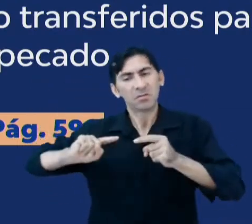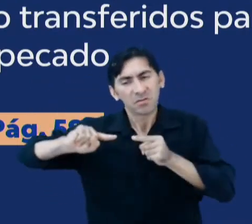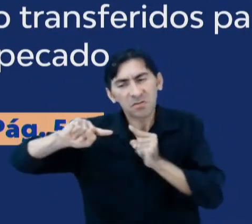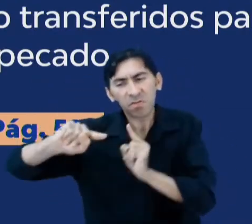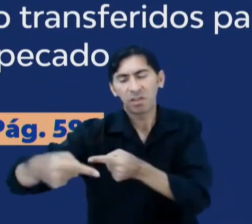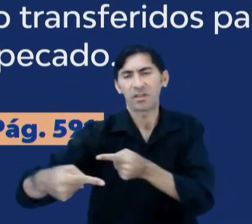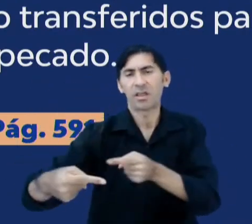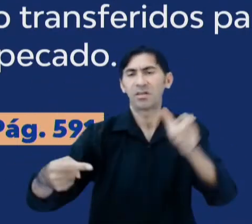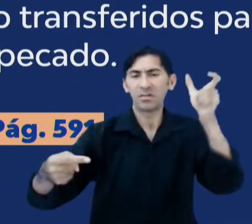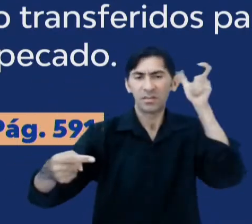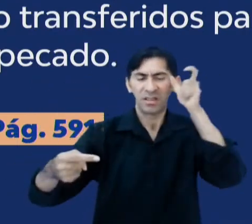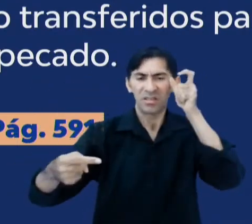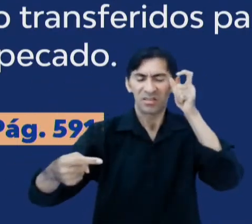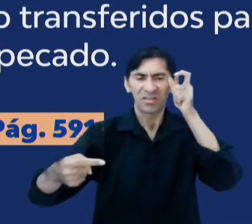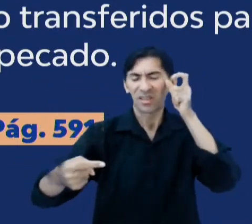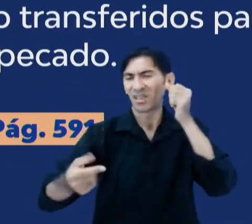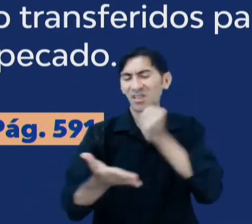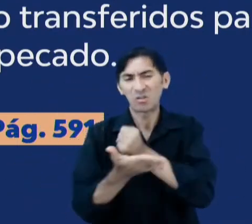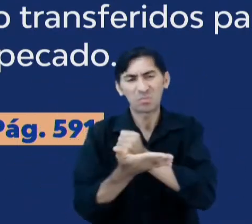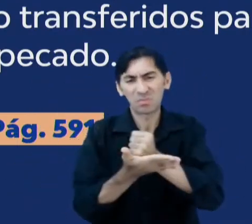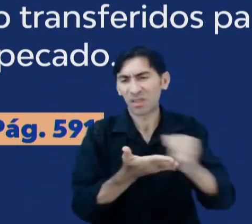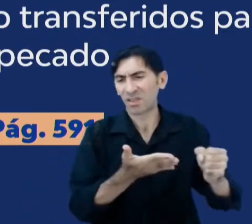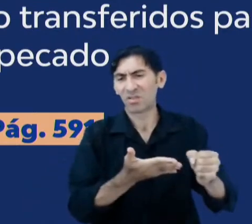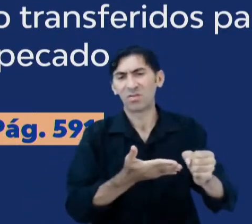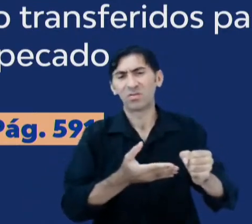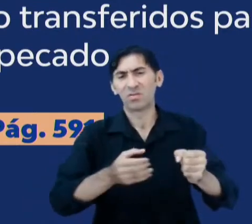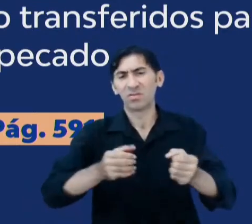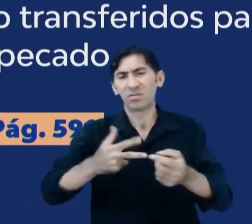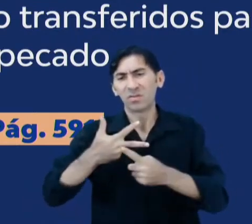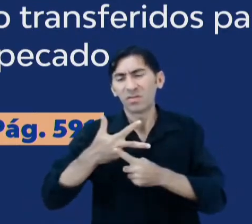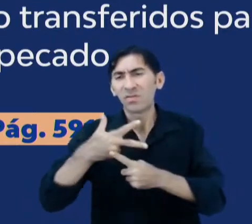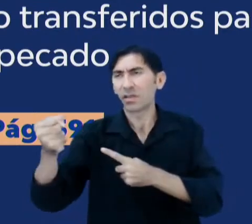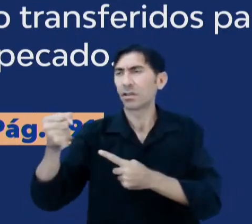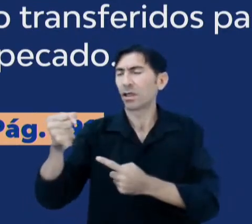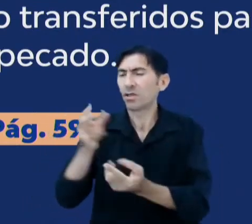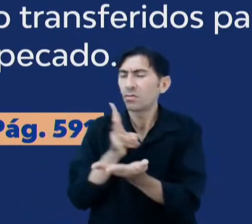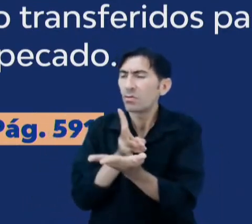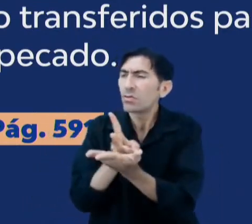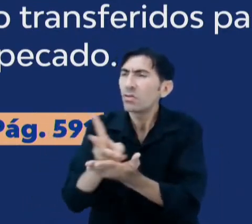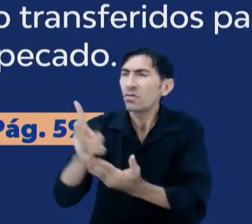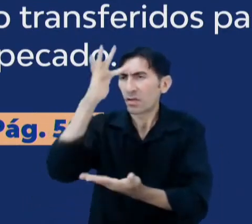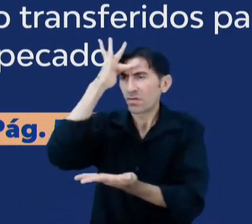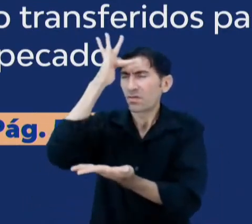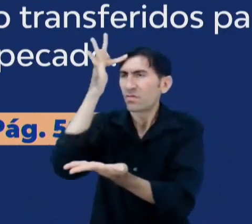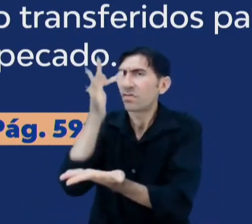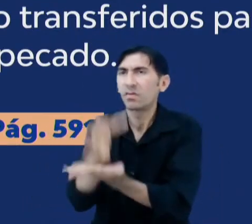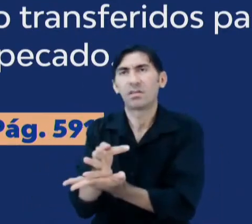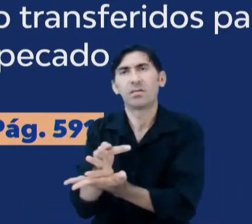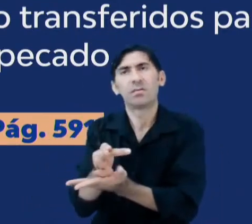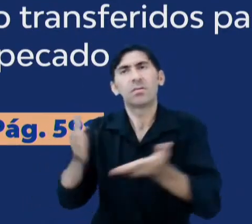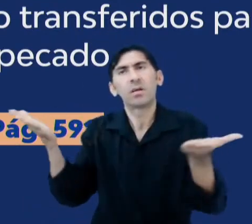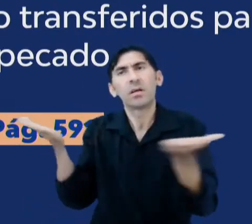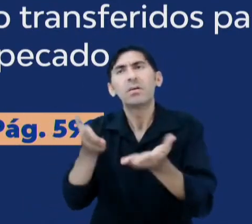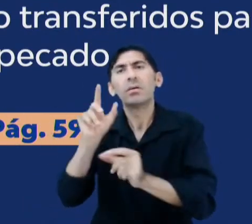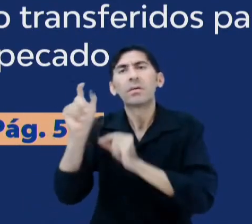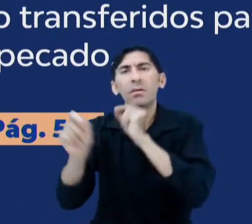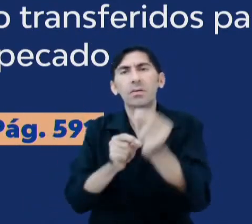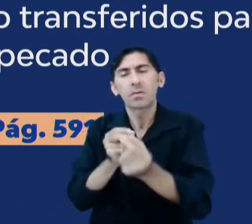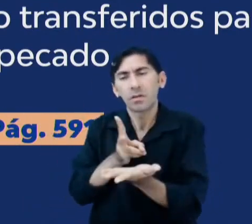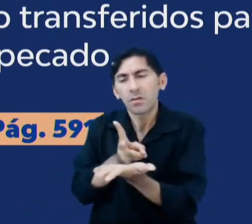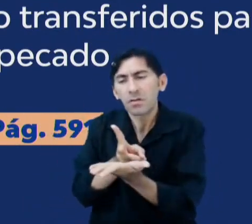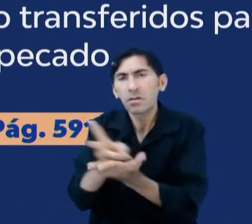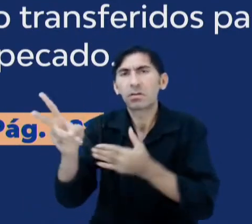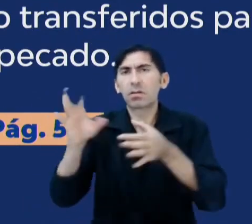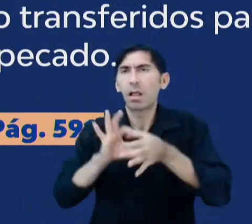sua lealdade a Deus por causa do rugido do dragão. Agora estão eternamente livres dos enganos